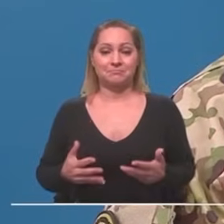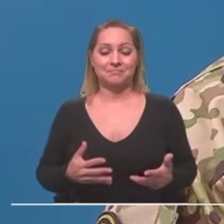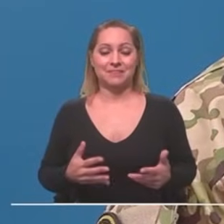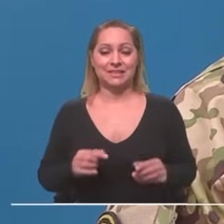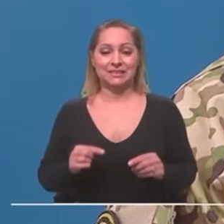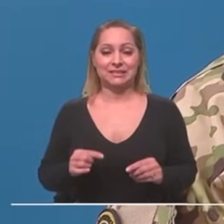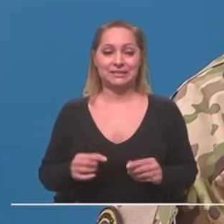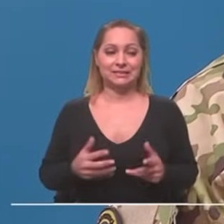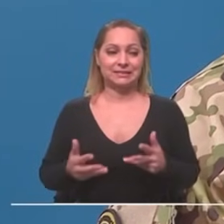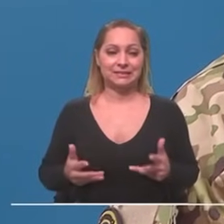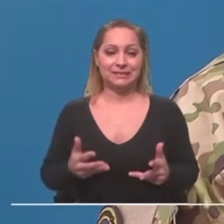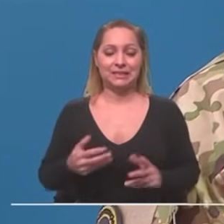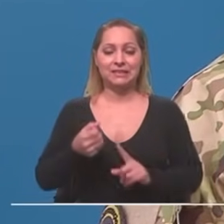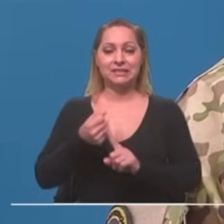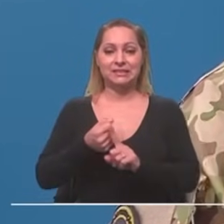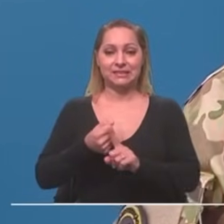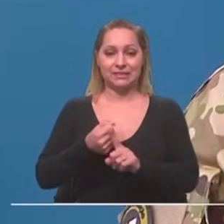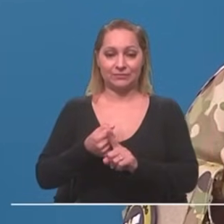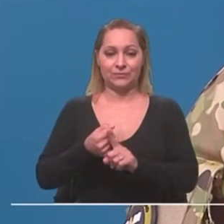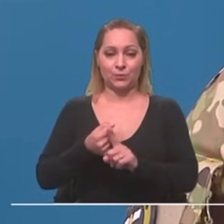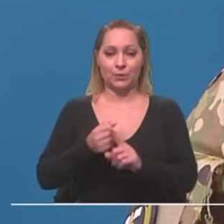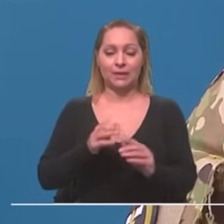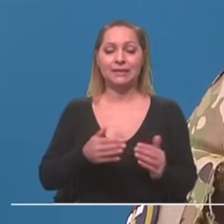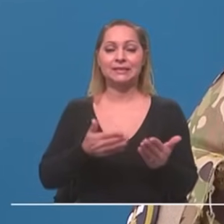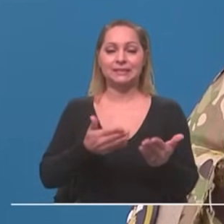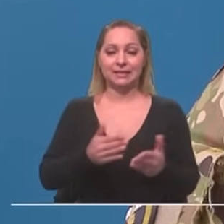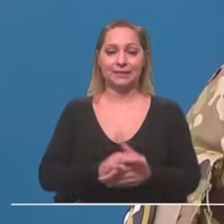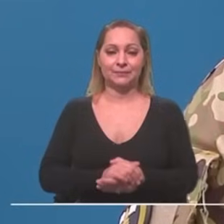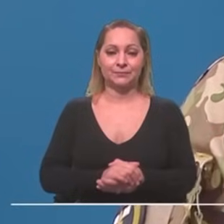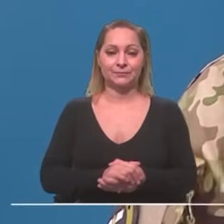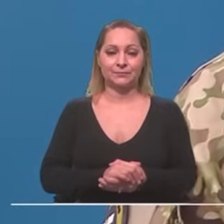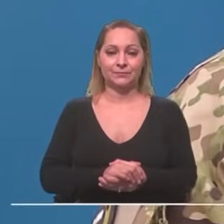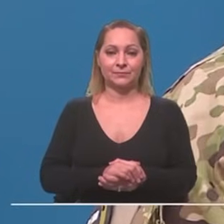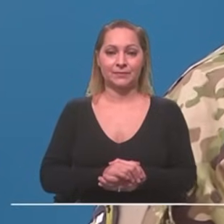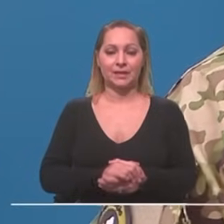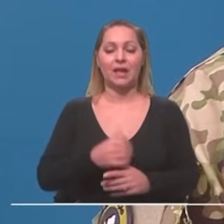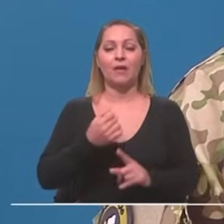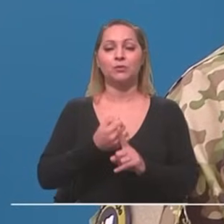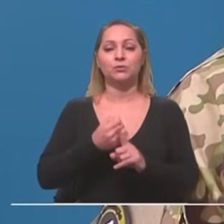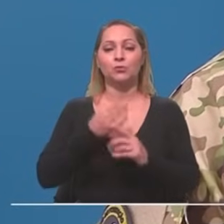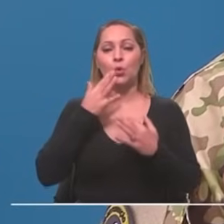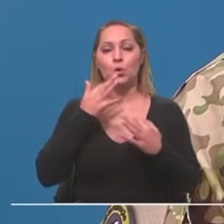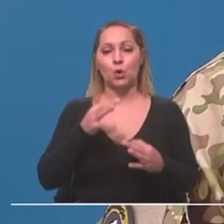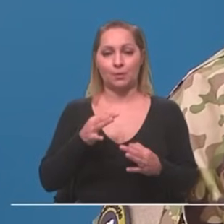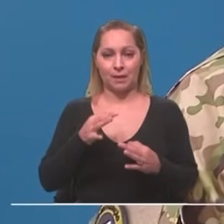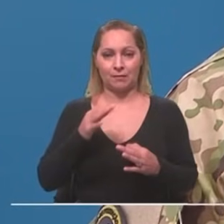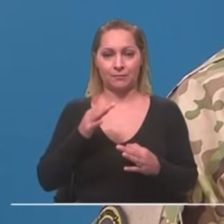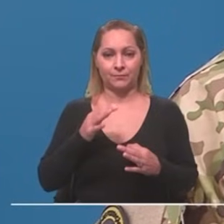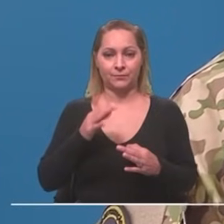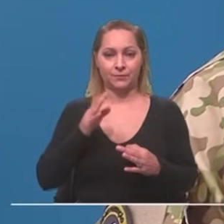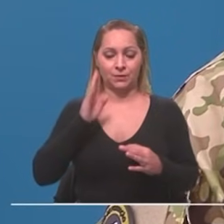Essa situação, o desafio que nós temos de dar é esta. É o desafio normal que as Forças Armadas